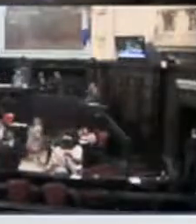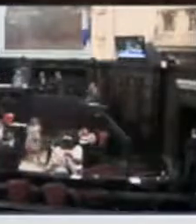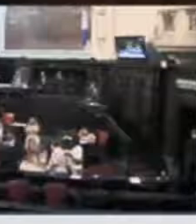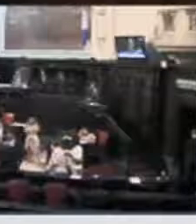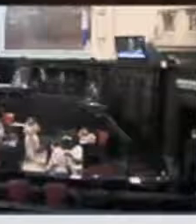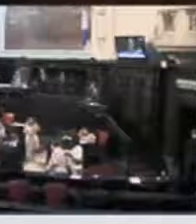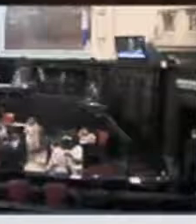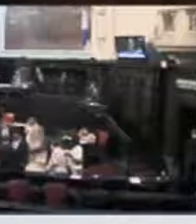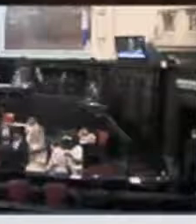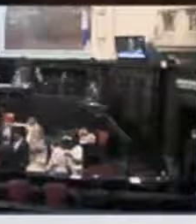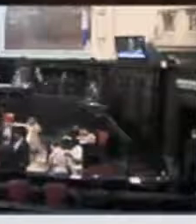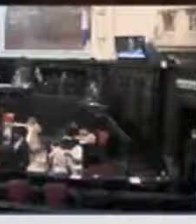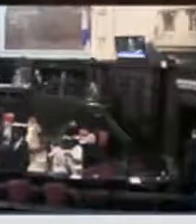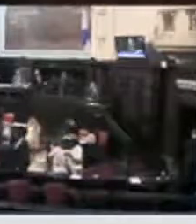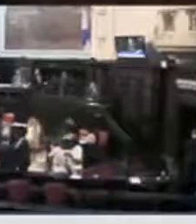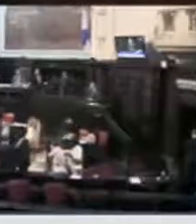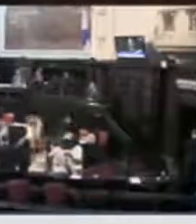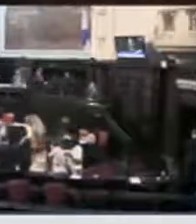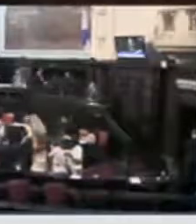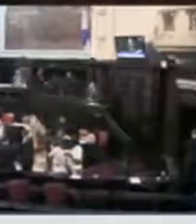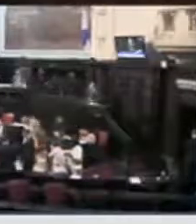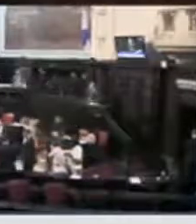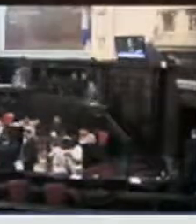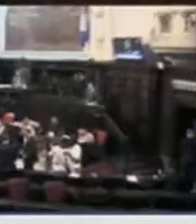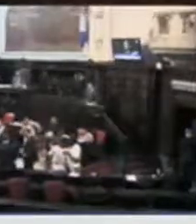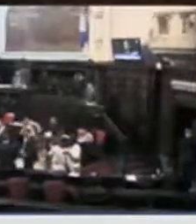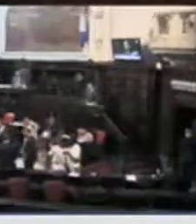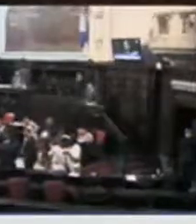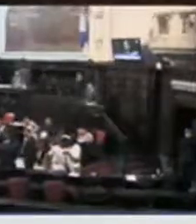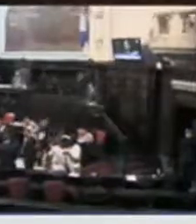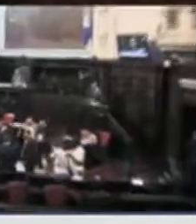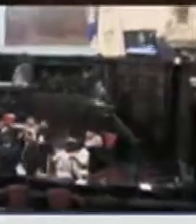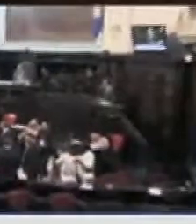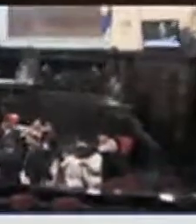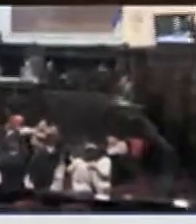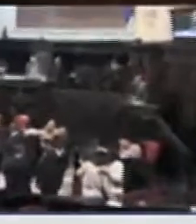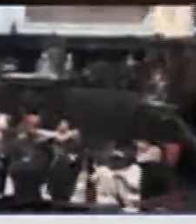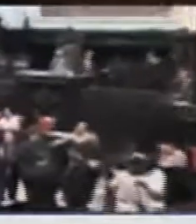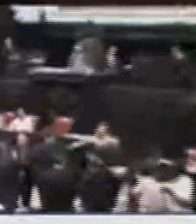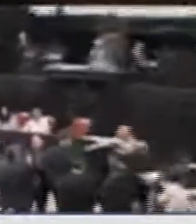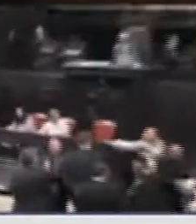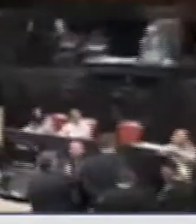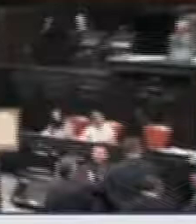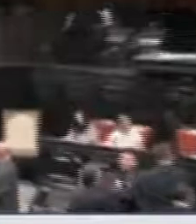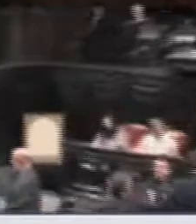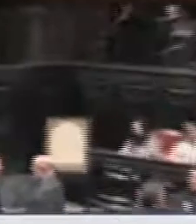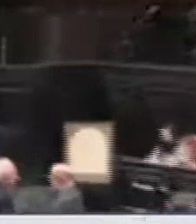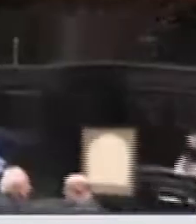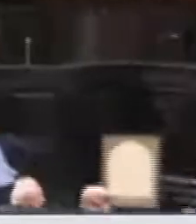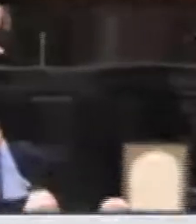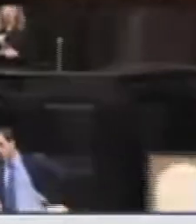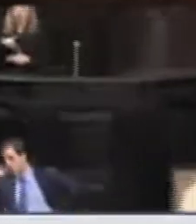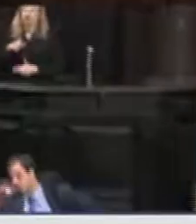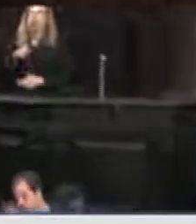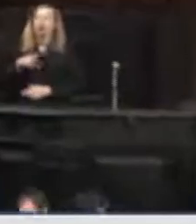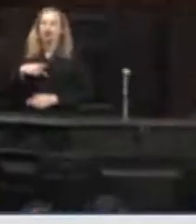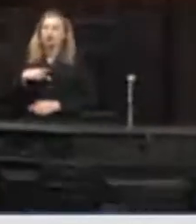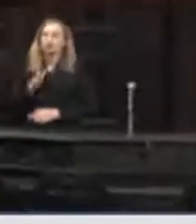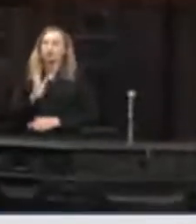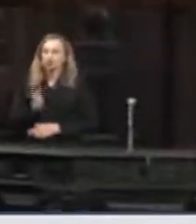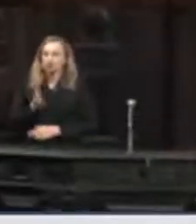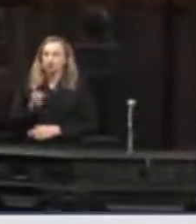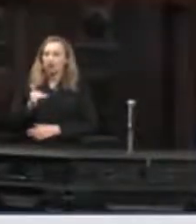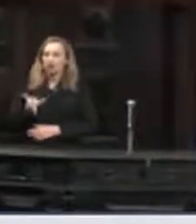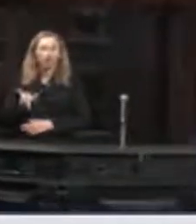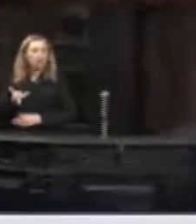primeiro quero falar do meu orgulho, do prazer de estar aqui ocupando essa tribuna. Eu que já tive a oportunidade de